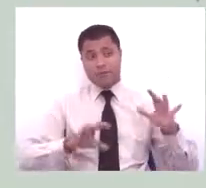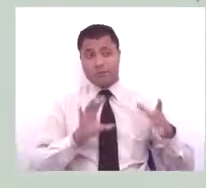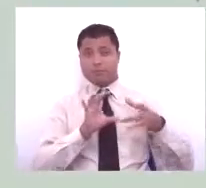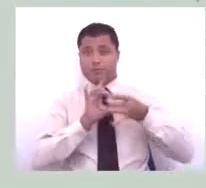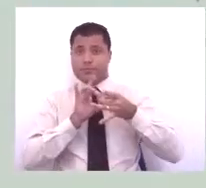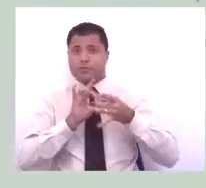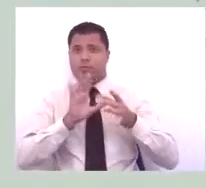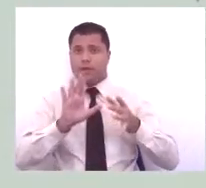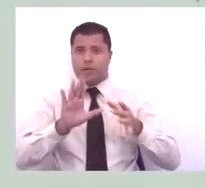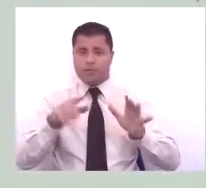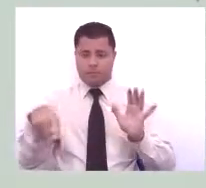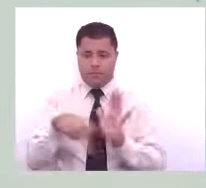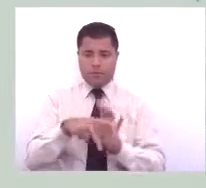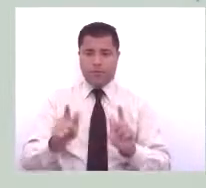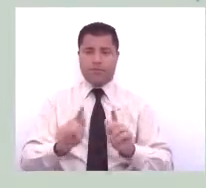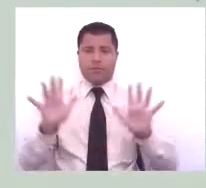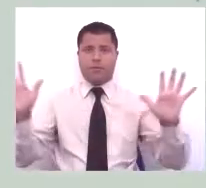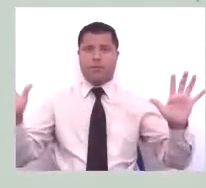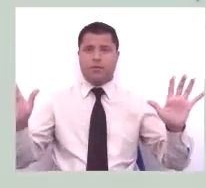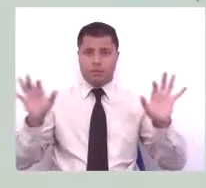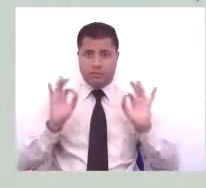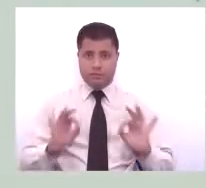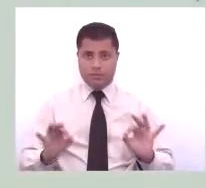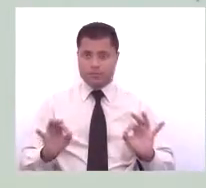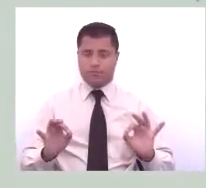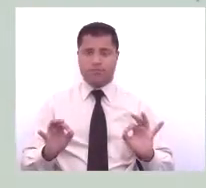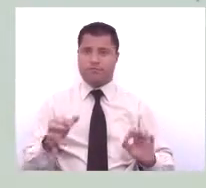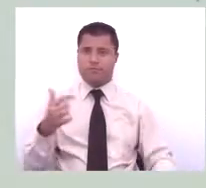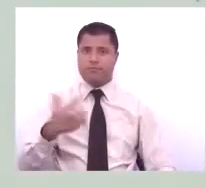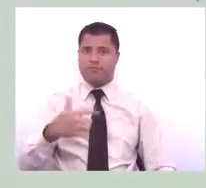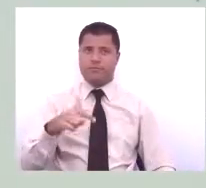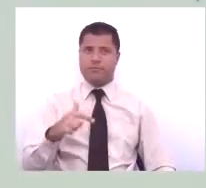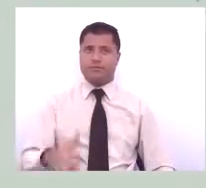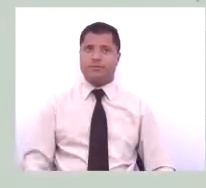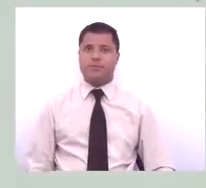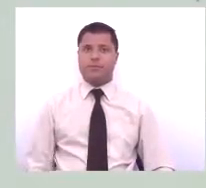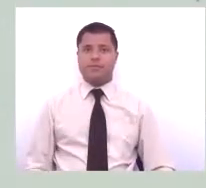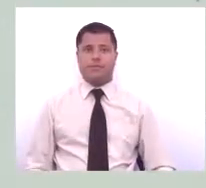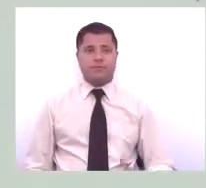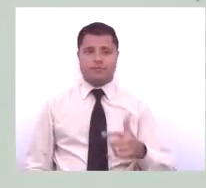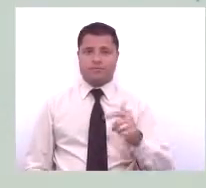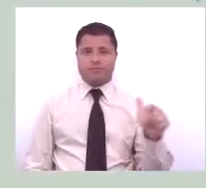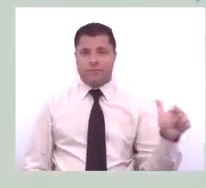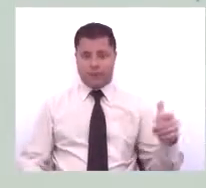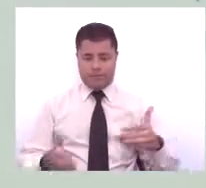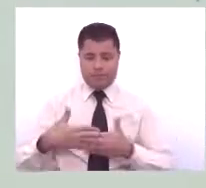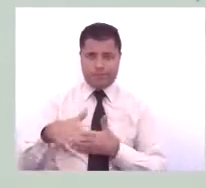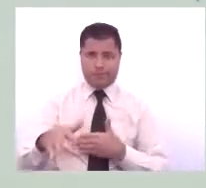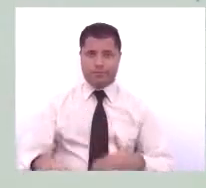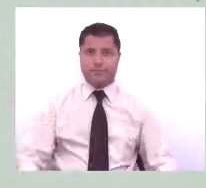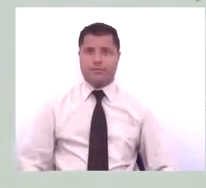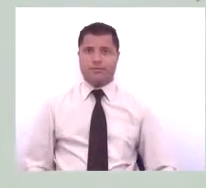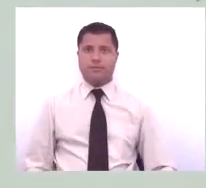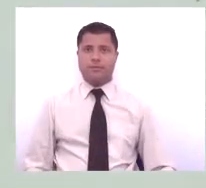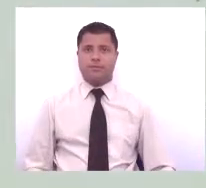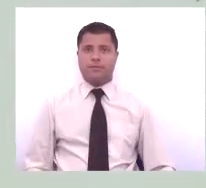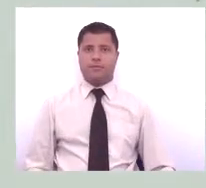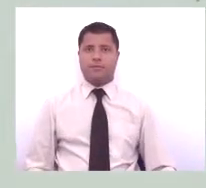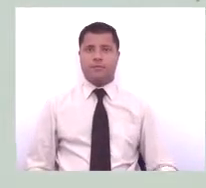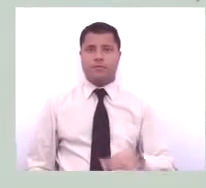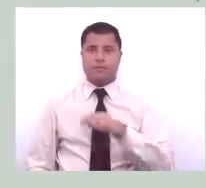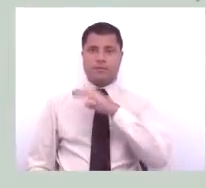de Guarulhos mesmo, hoje não teremos mais nenhum para a próxima legislatura. Infelizmente,